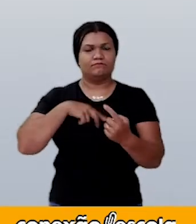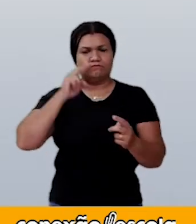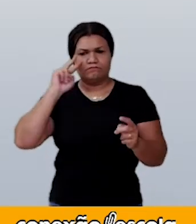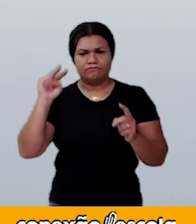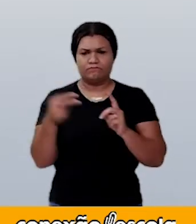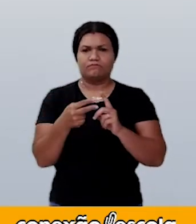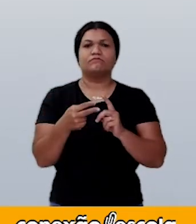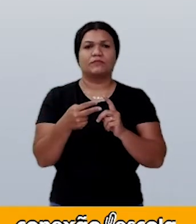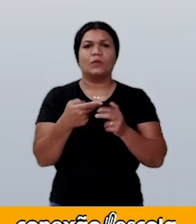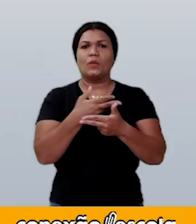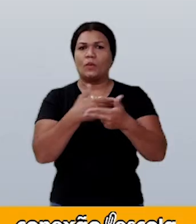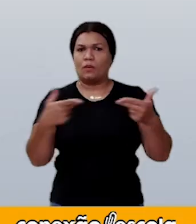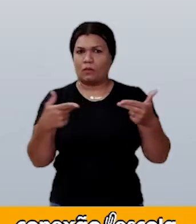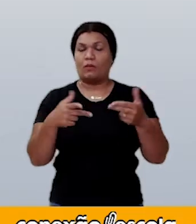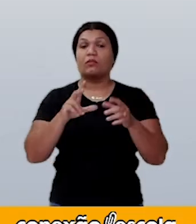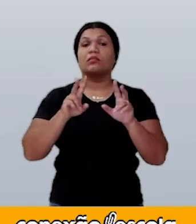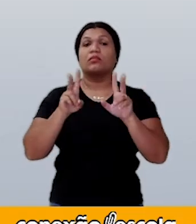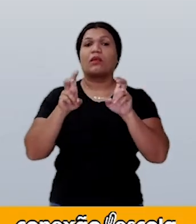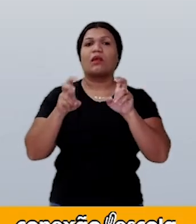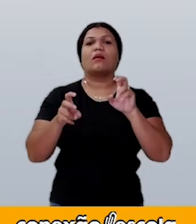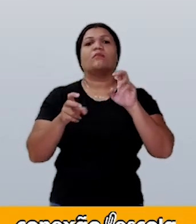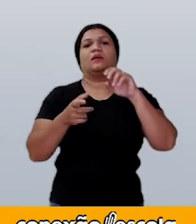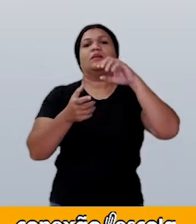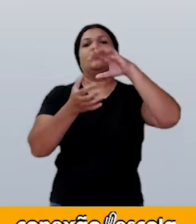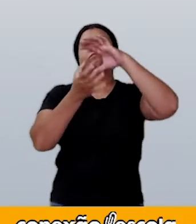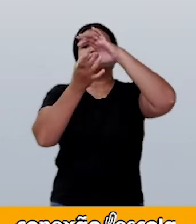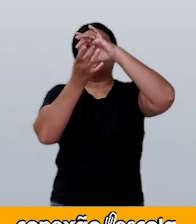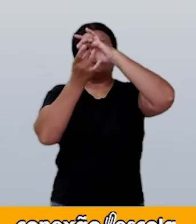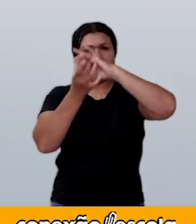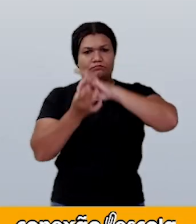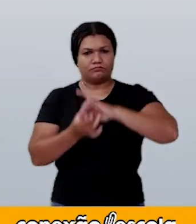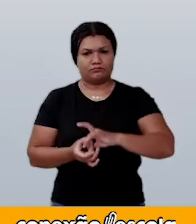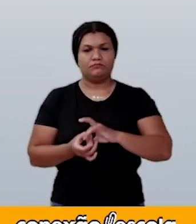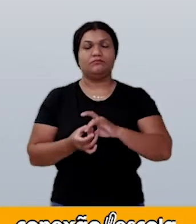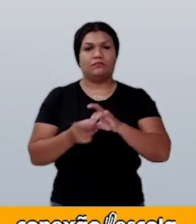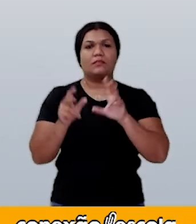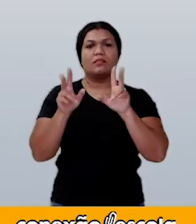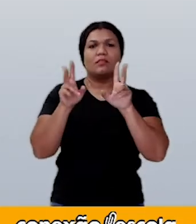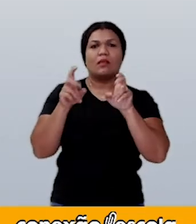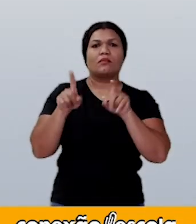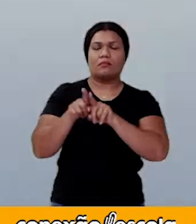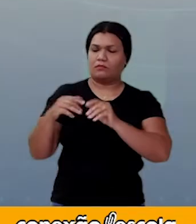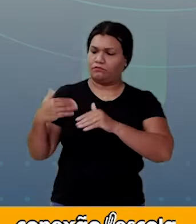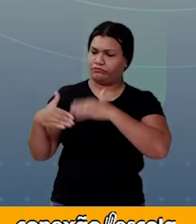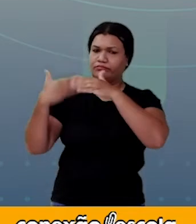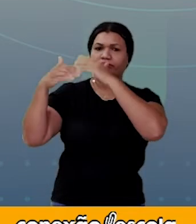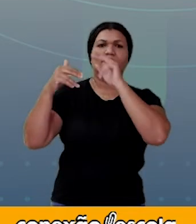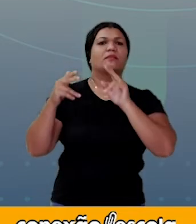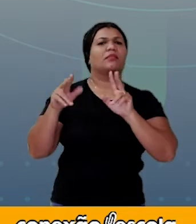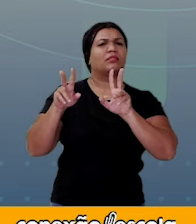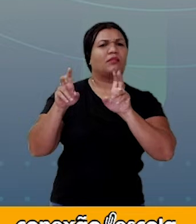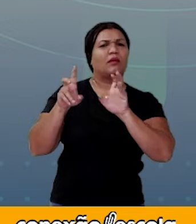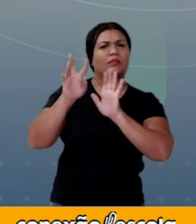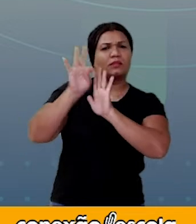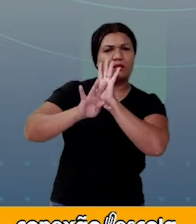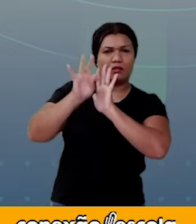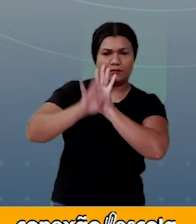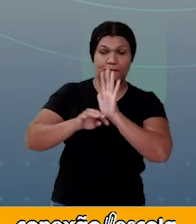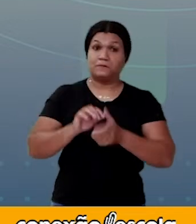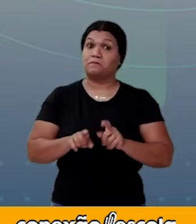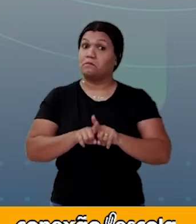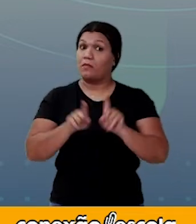reconhecer fatores de coesão do texto e progressão temática. Mas antes de